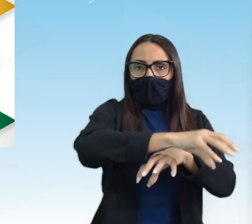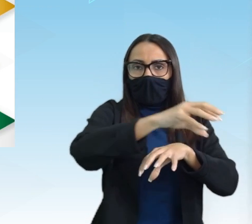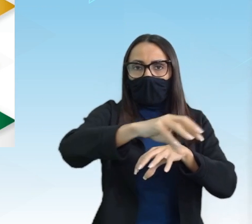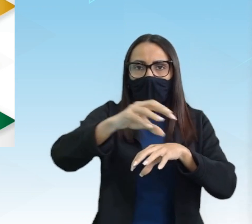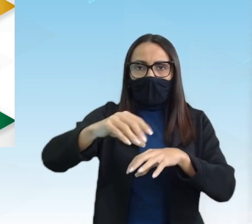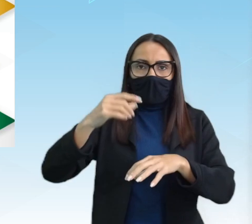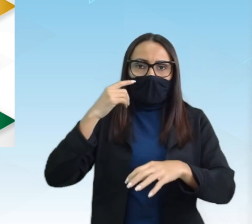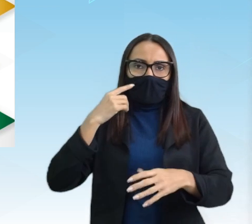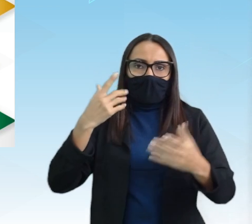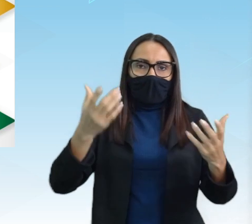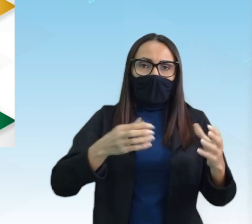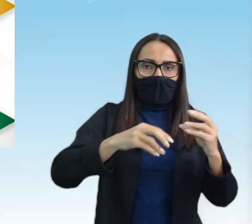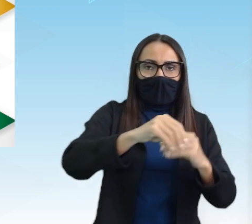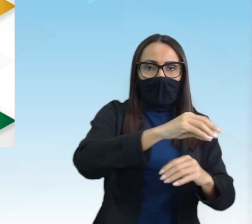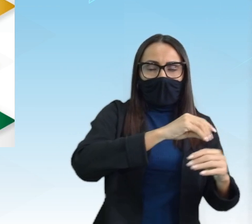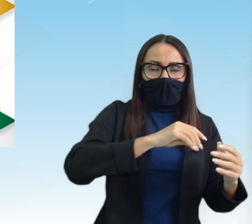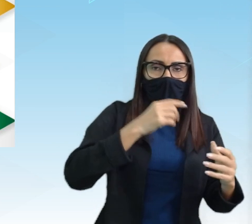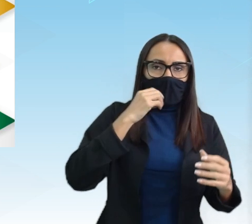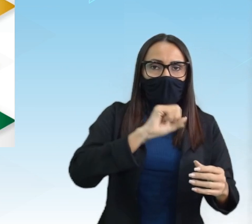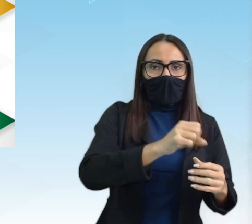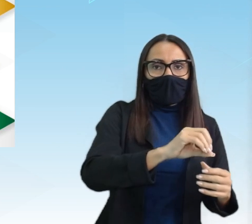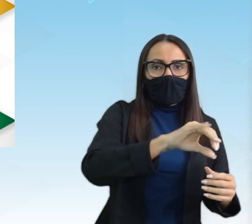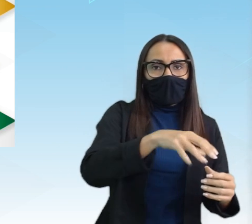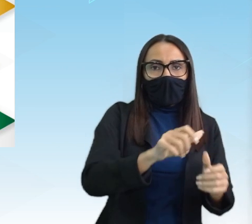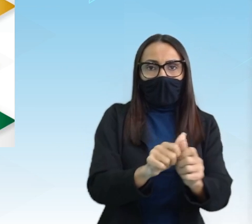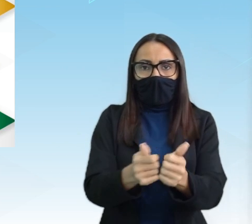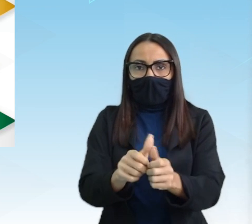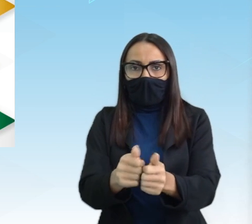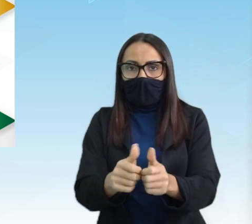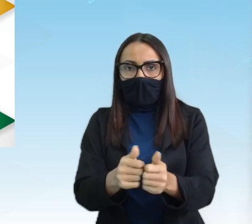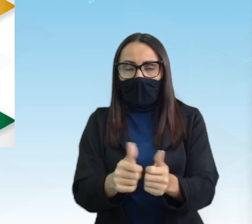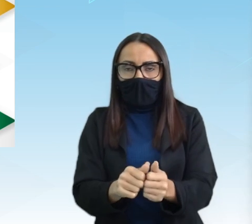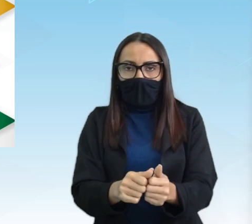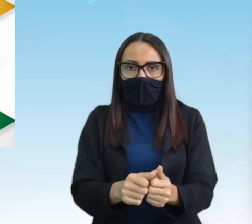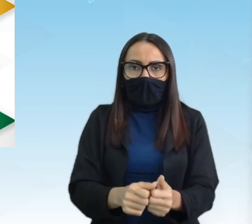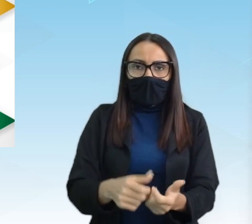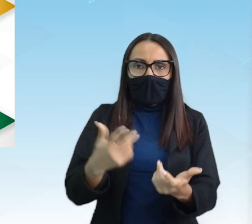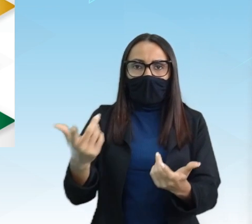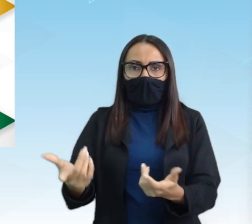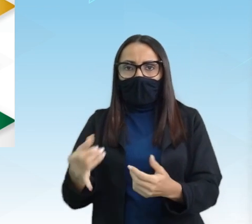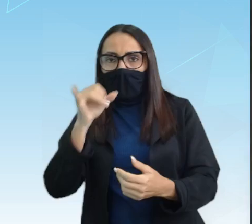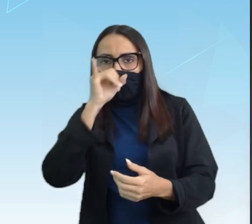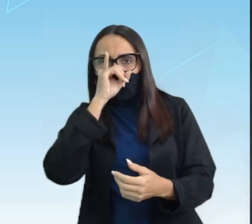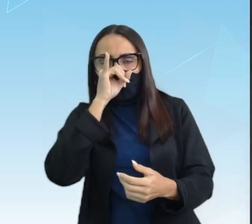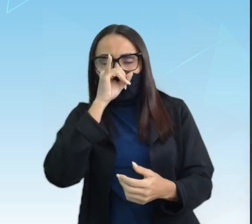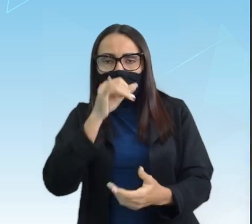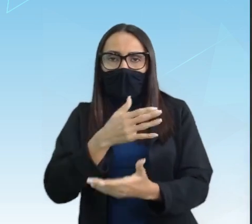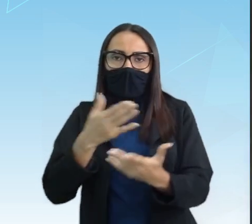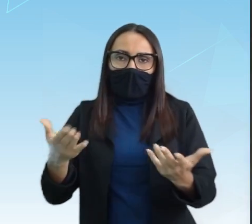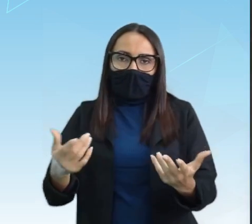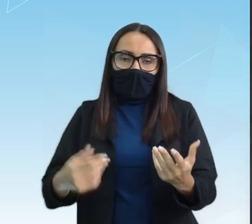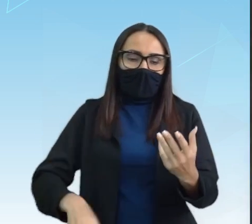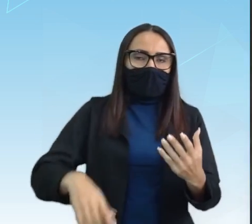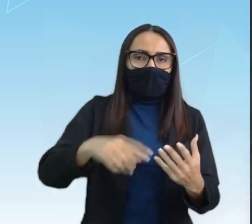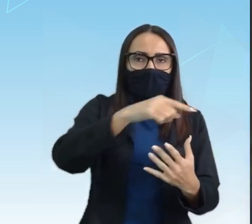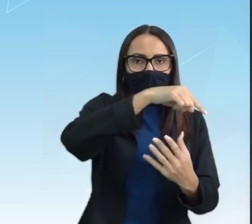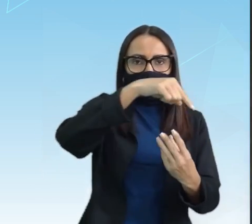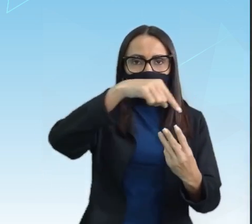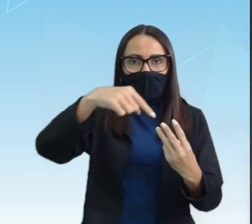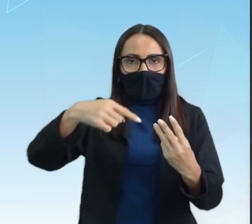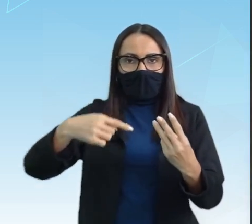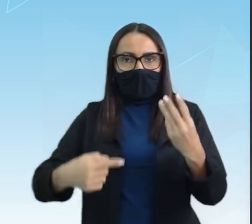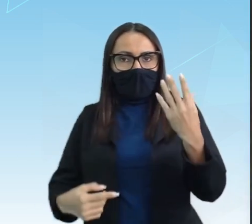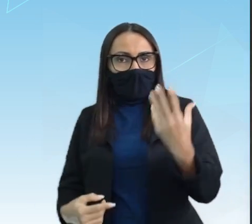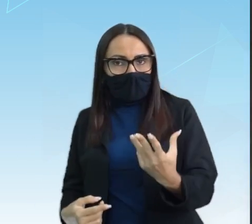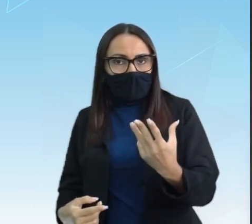é a soja, que vem segundo, o milho, o terceiro suíno e o equino também terceiro. Veja só, milho,